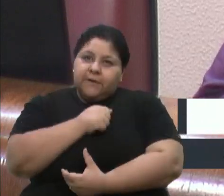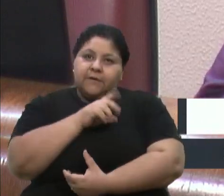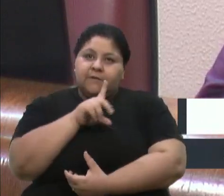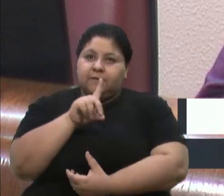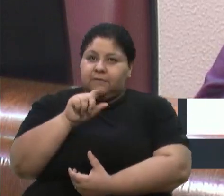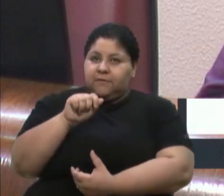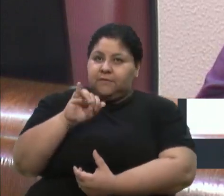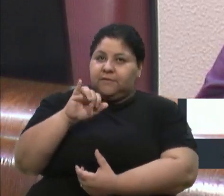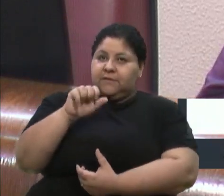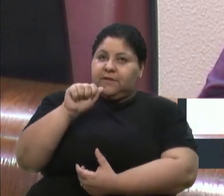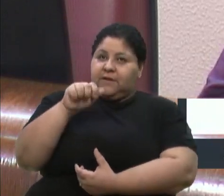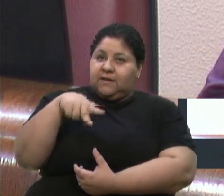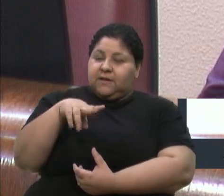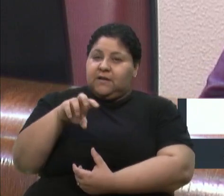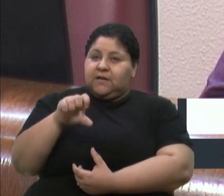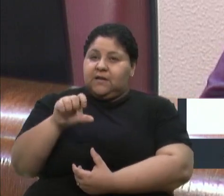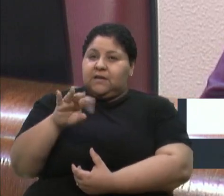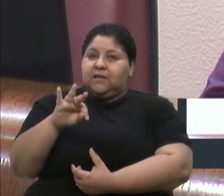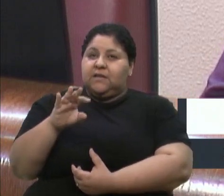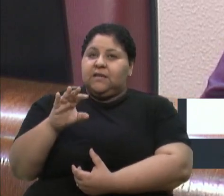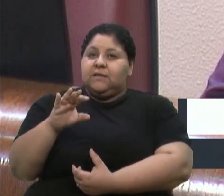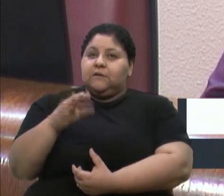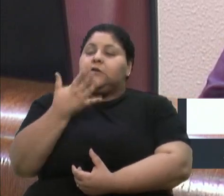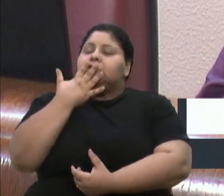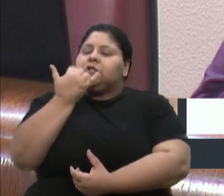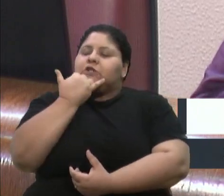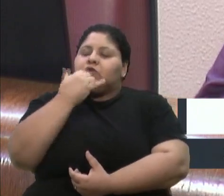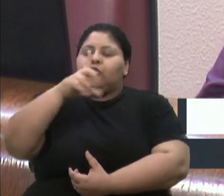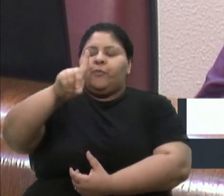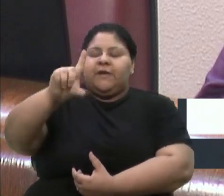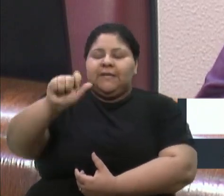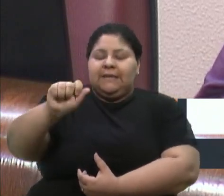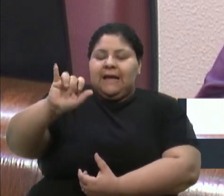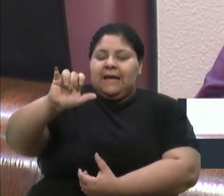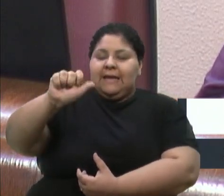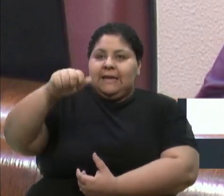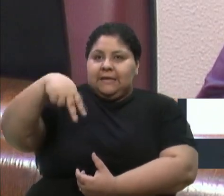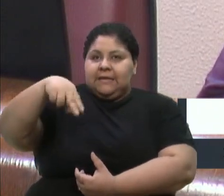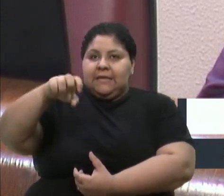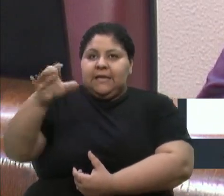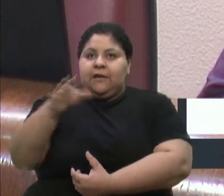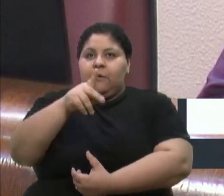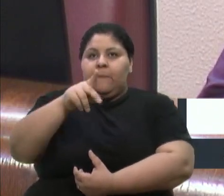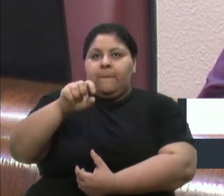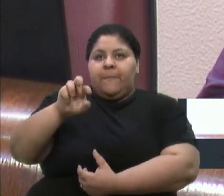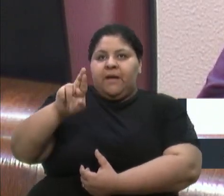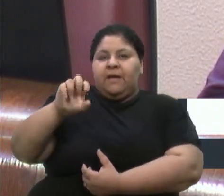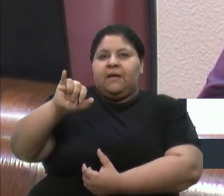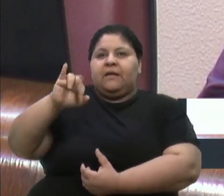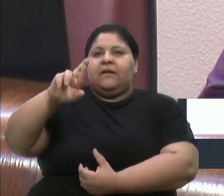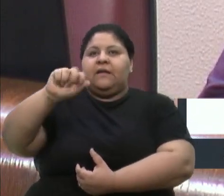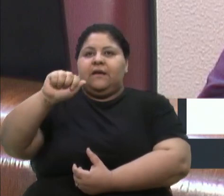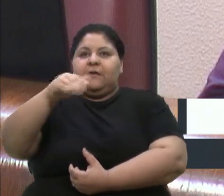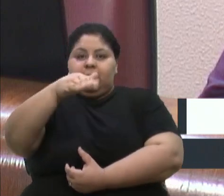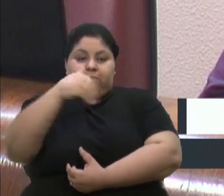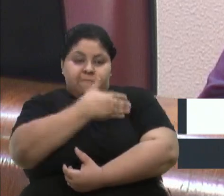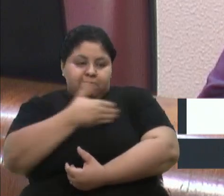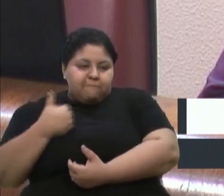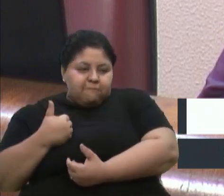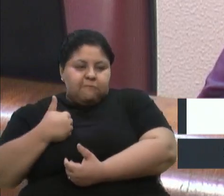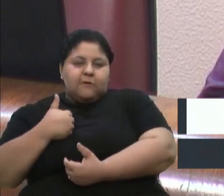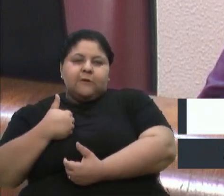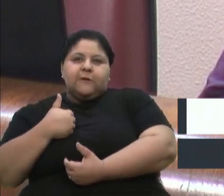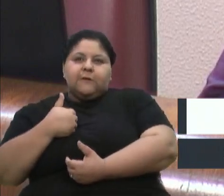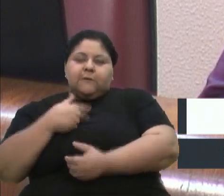Mortari Pereira. Ela também está necessitando de sangue. Então, venho aqui a público, a gente está também indo atrás,